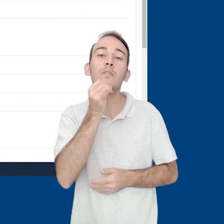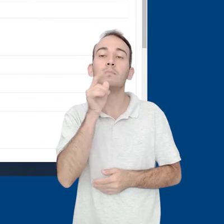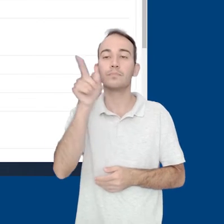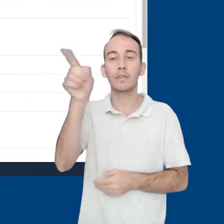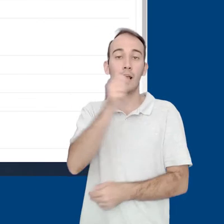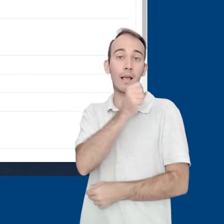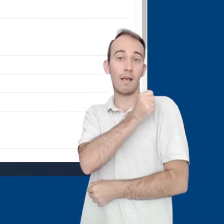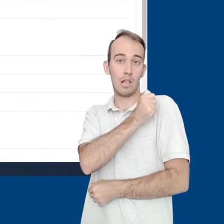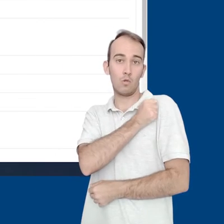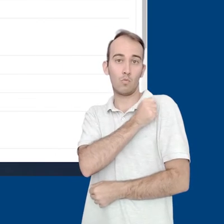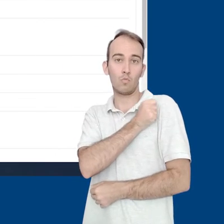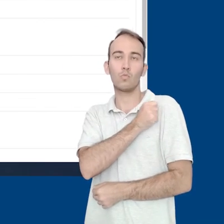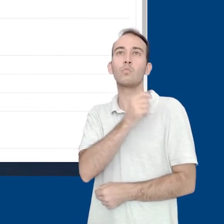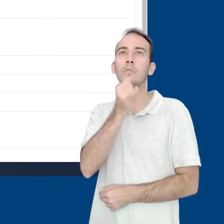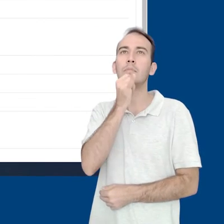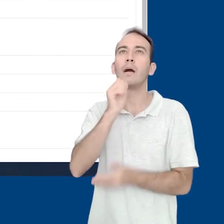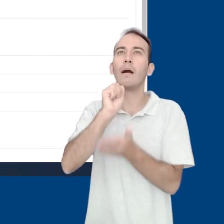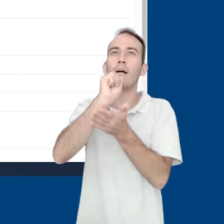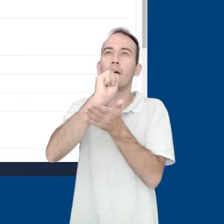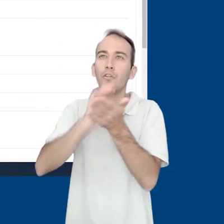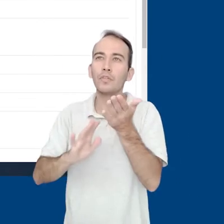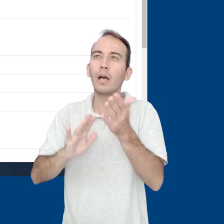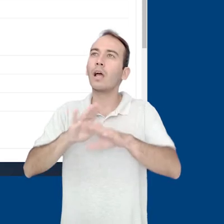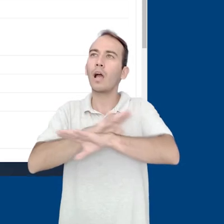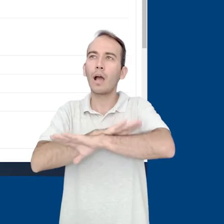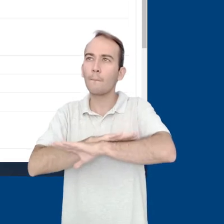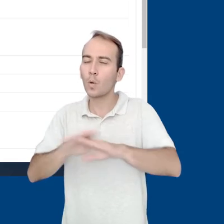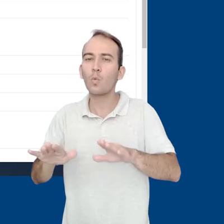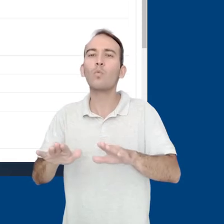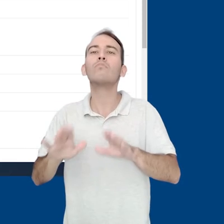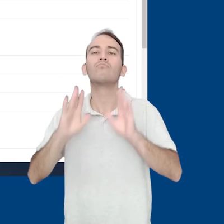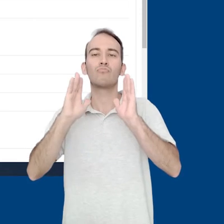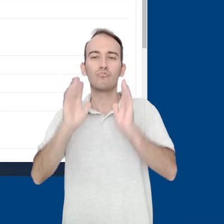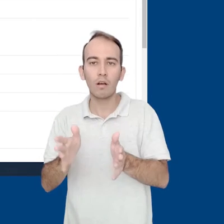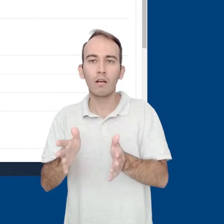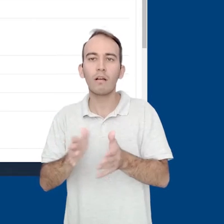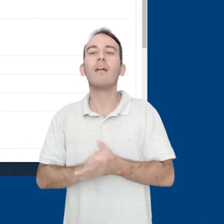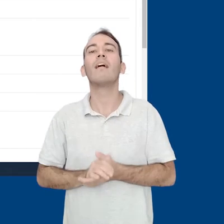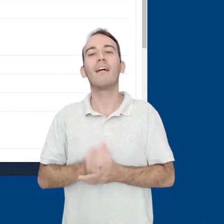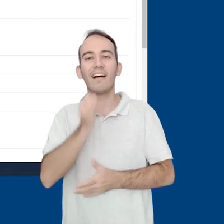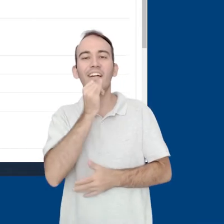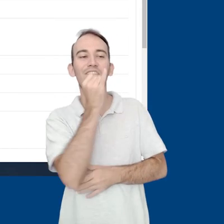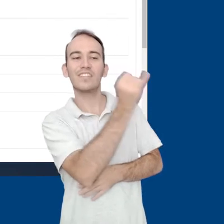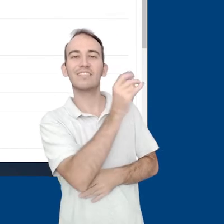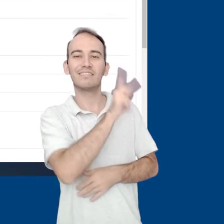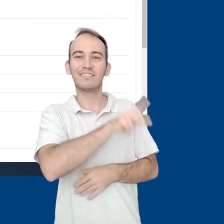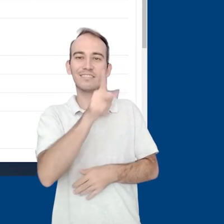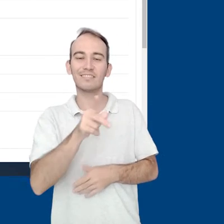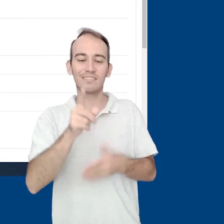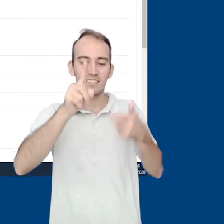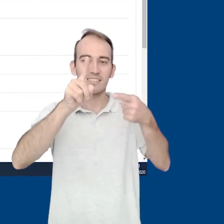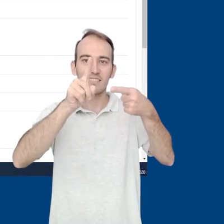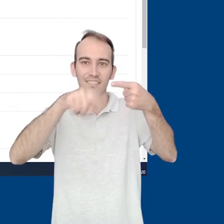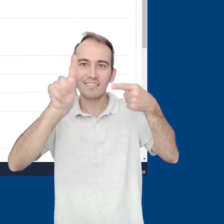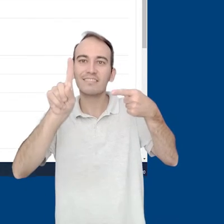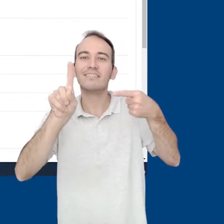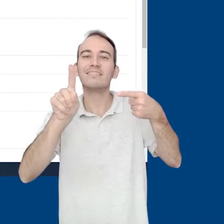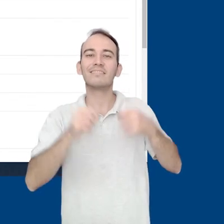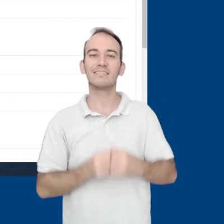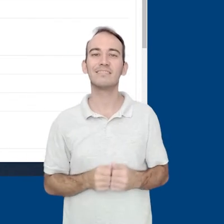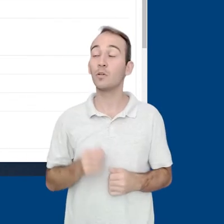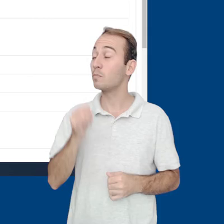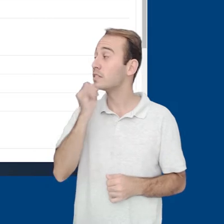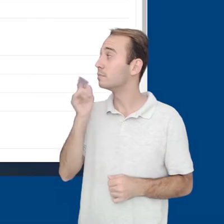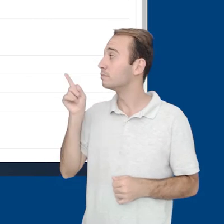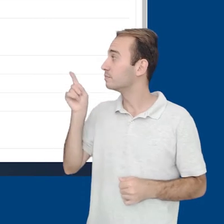ou disciplina de marcar uma atividade como concluída ou não concluída. Se isso